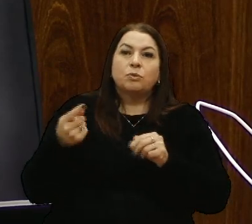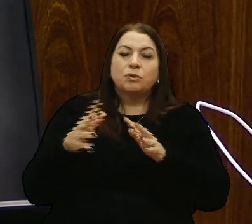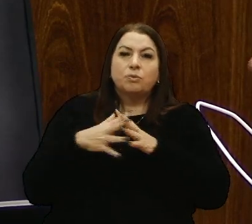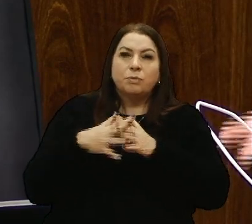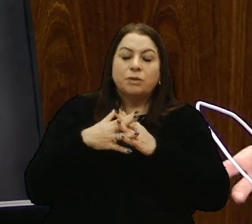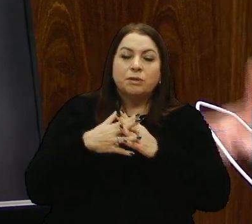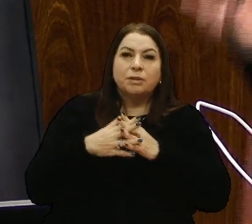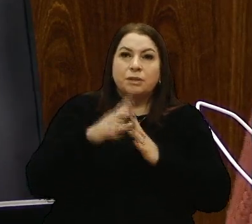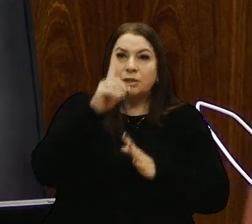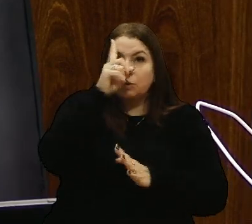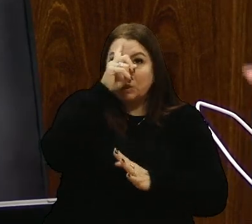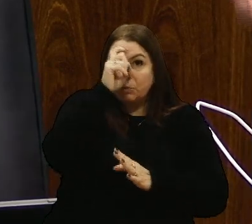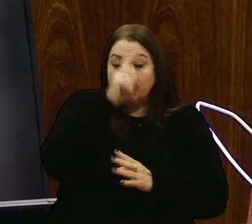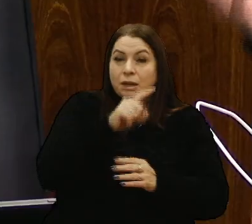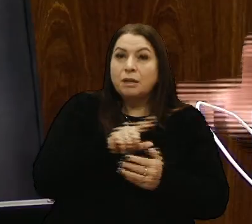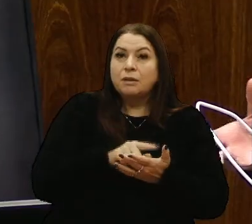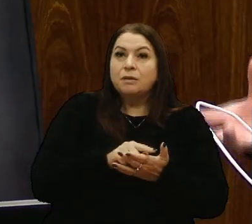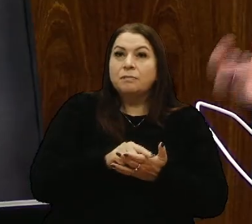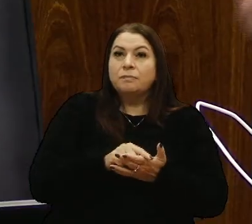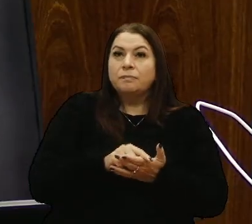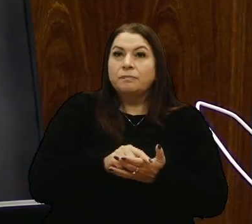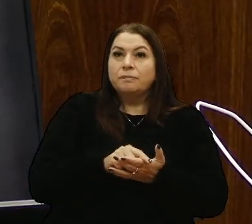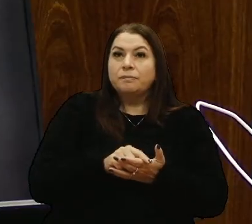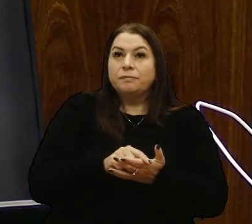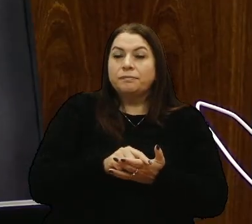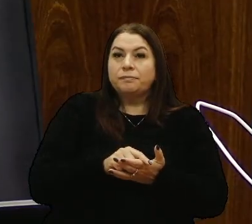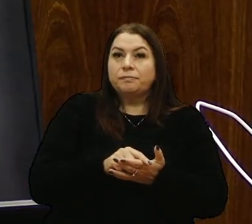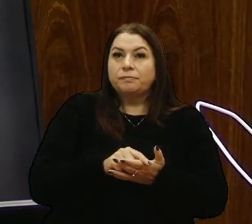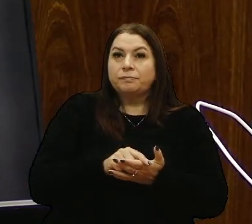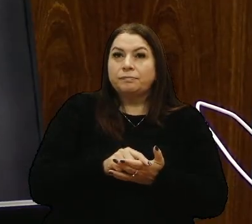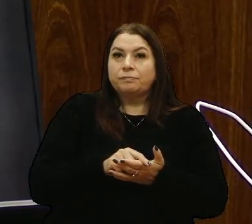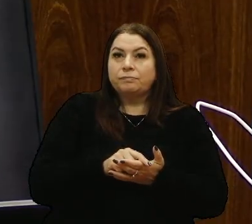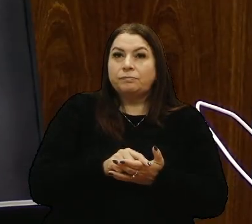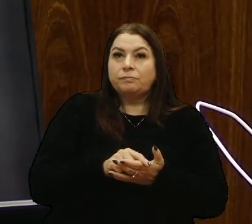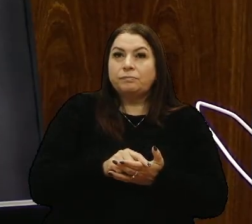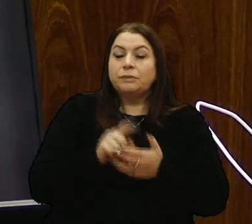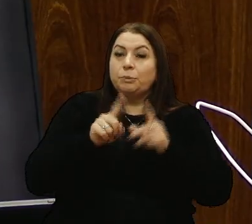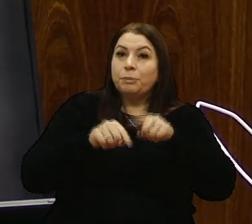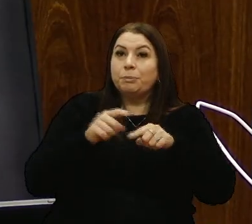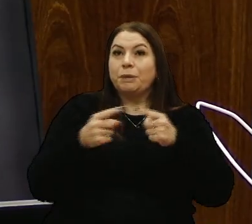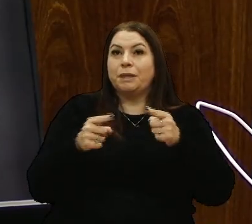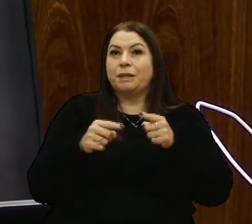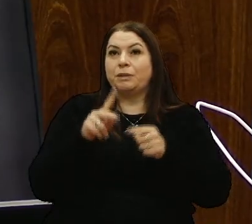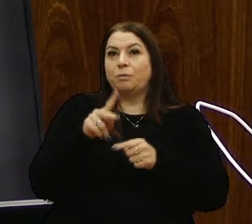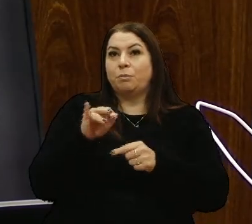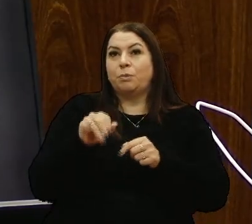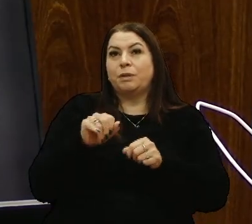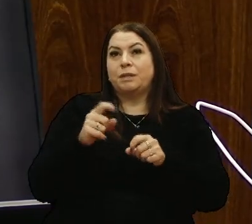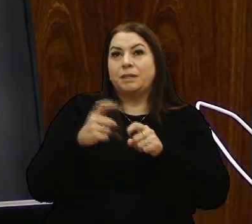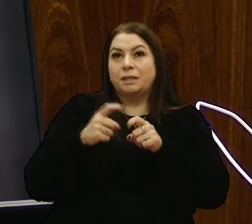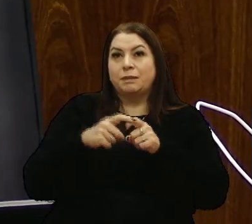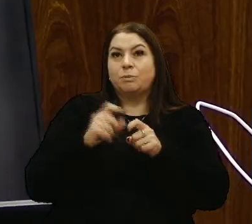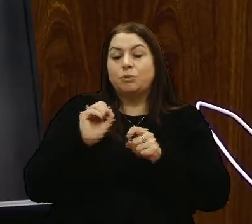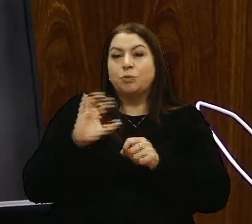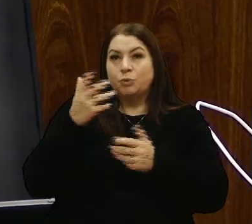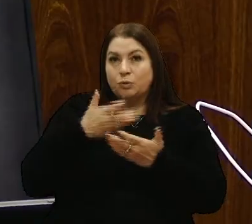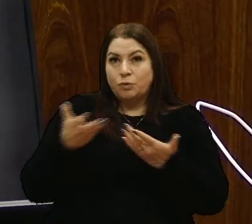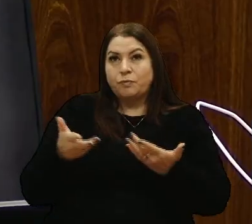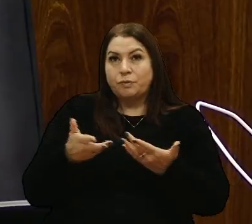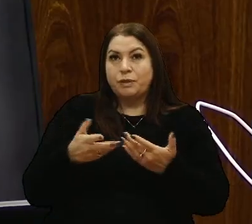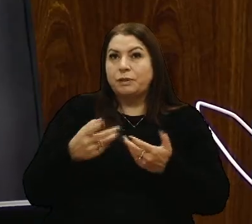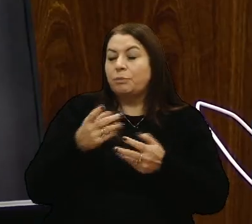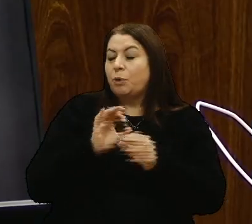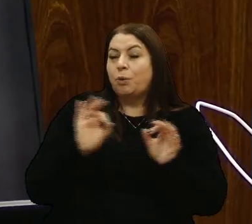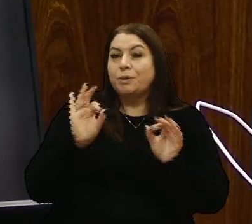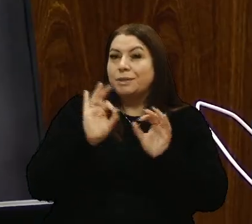complicações hospitalares, quando com um equipamento de saúde como a policlínica nós poderíamos resolver questões